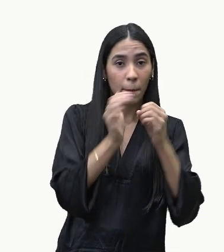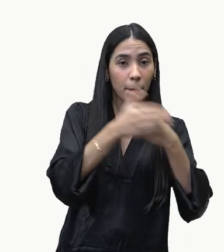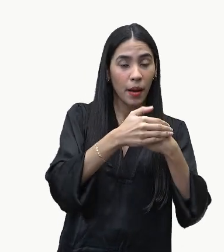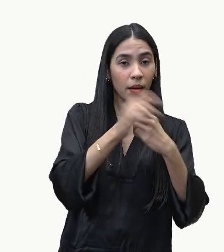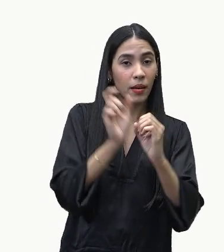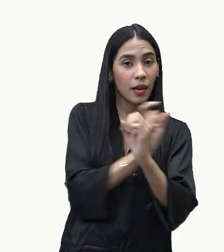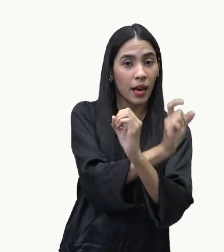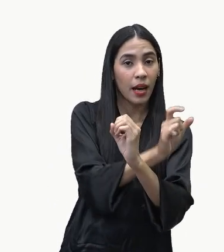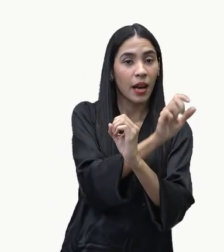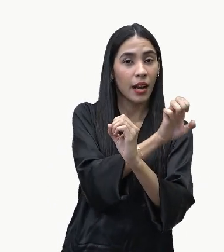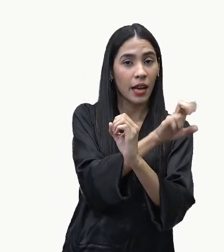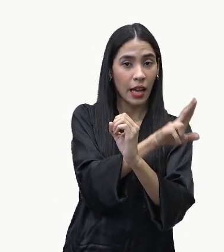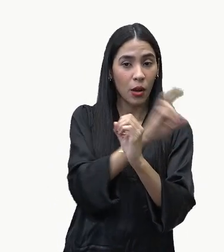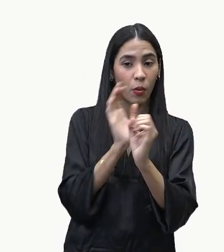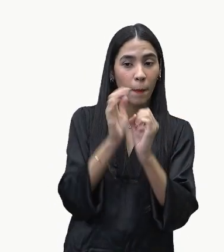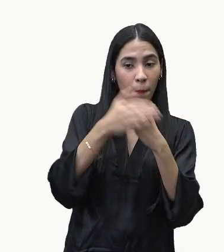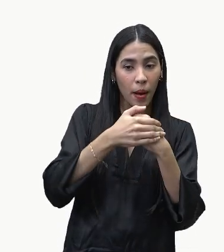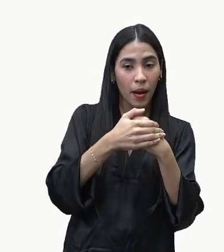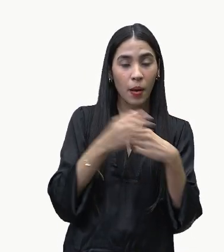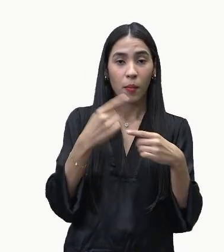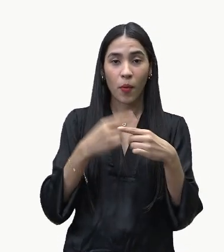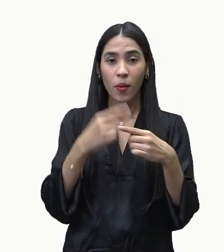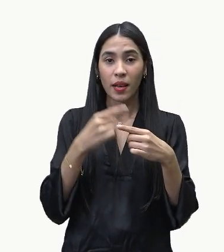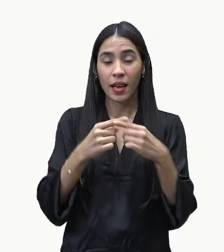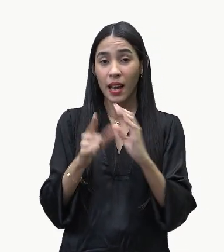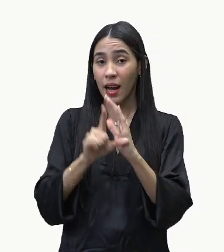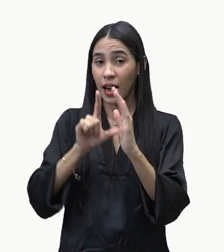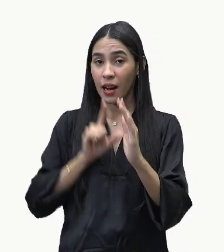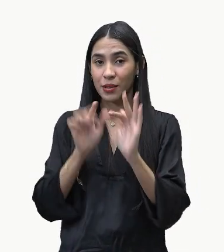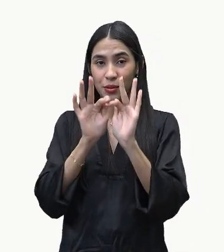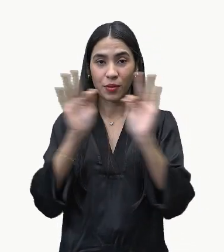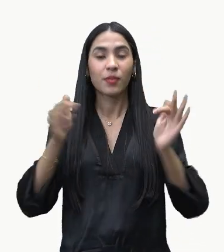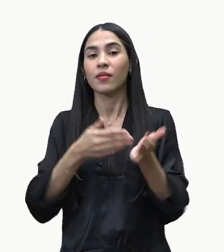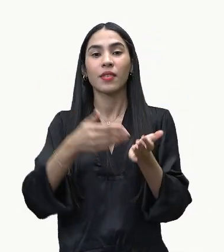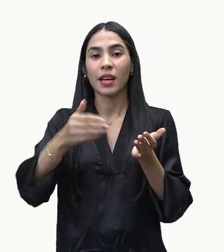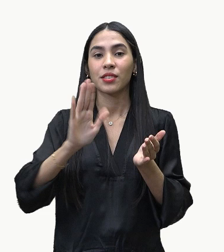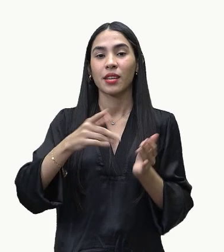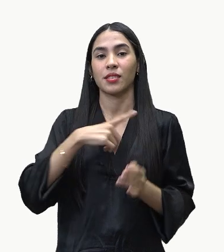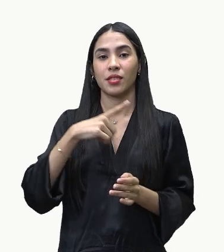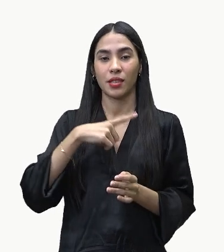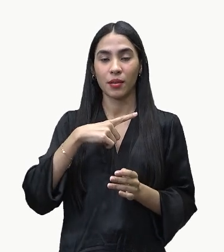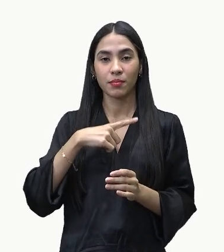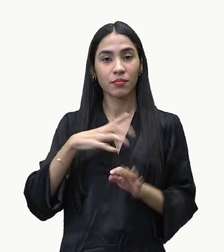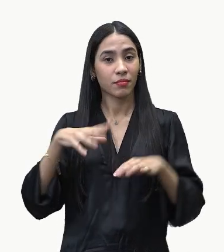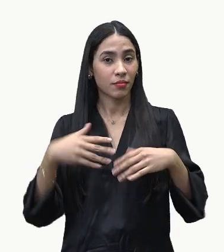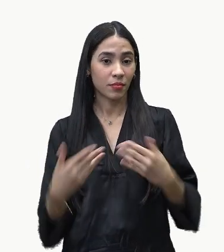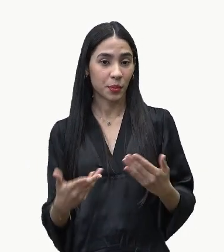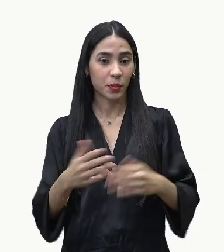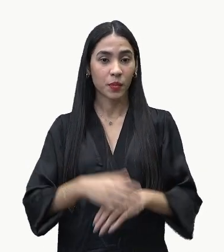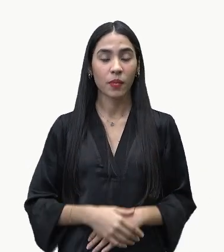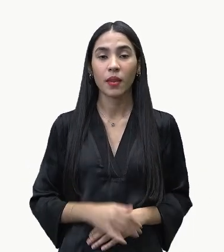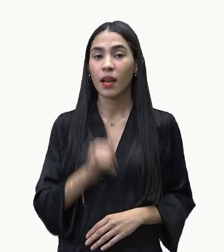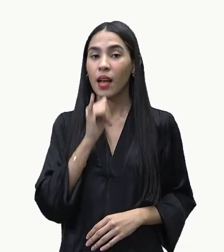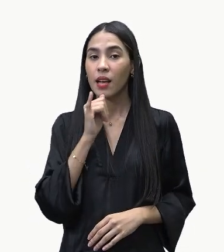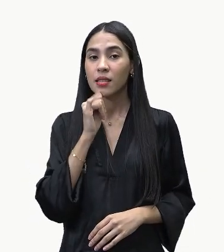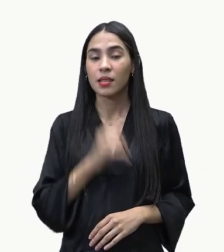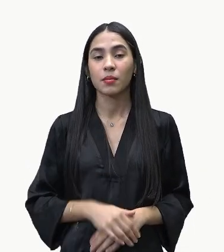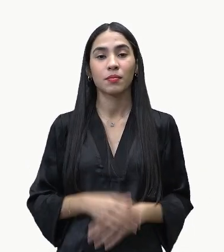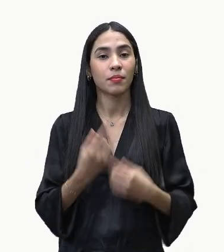construção eu, porque o eu já foi dito lá em cima, no começo do verso. Então, por uma questão